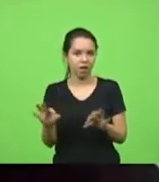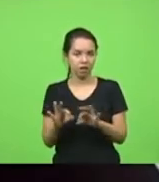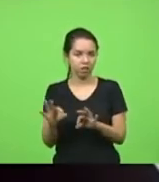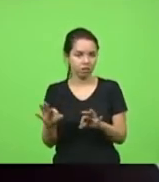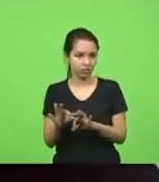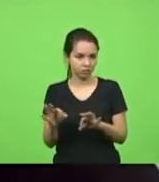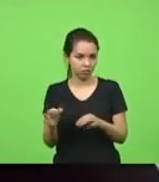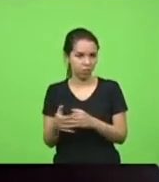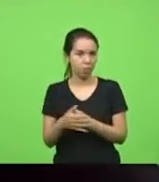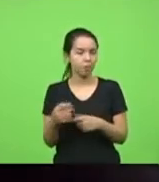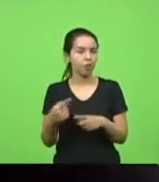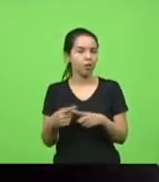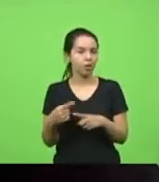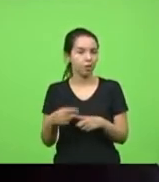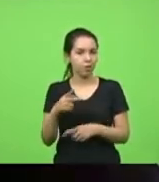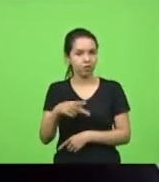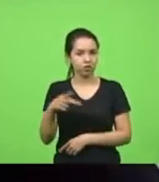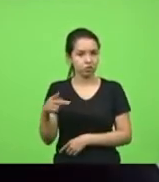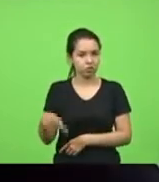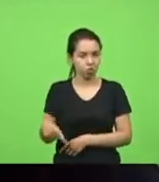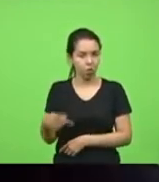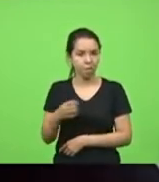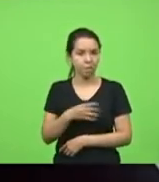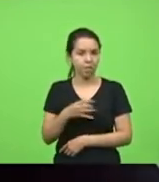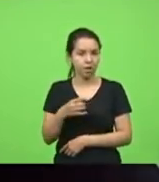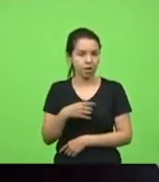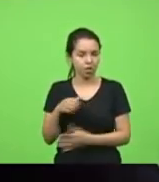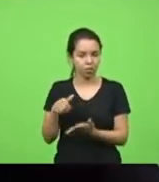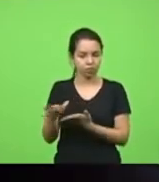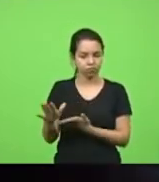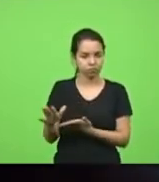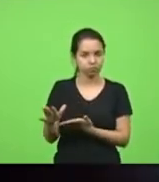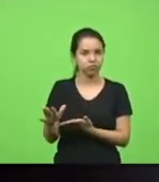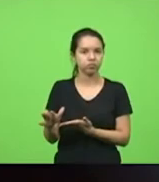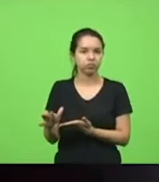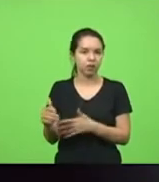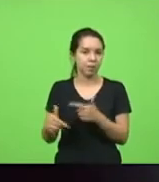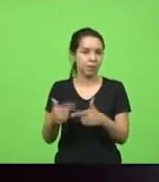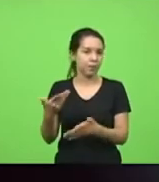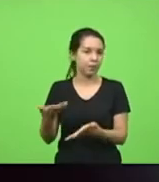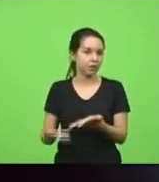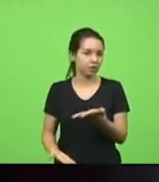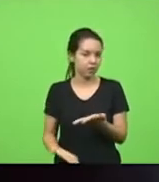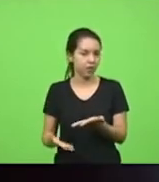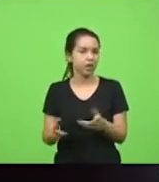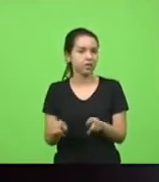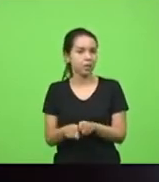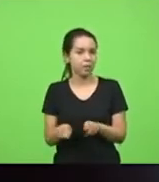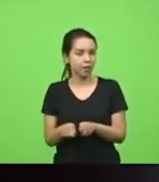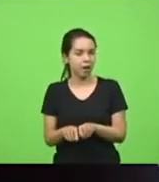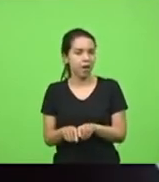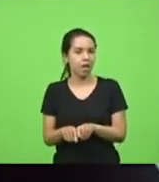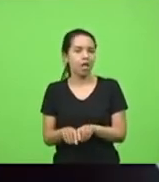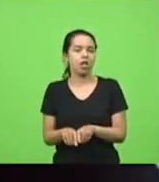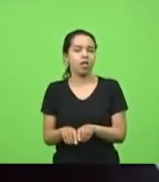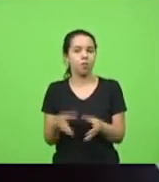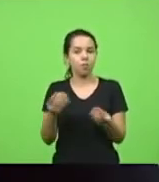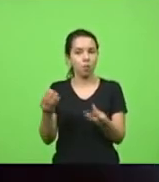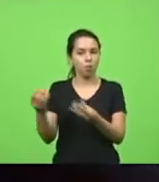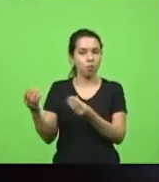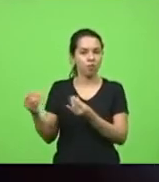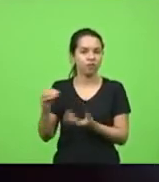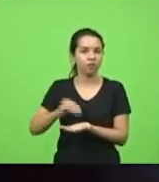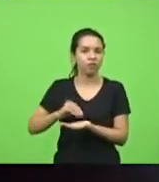Nós temos muitas situações de falta de equipamentos de proteção,